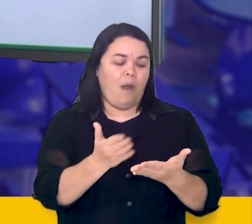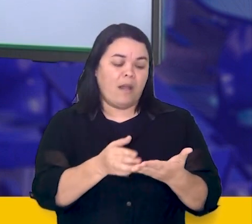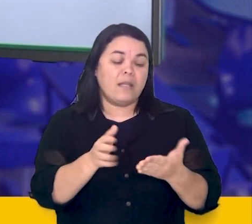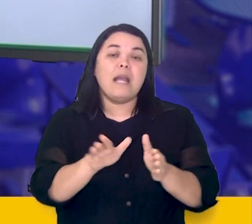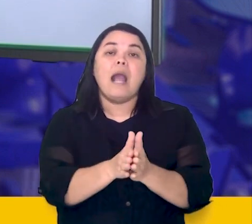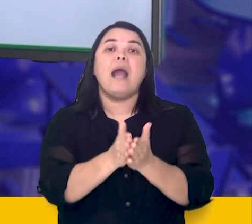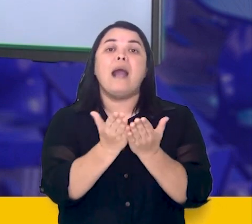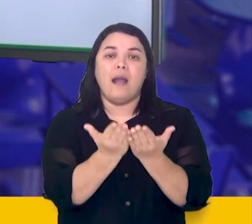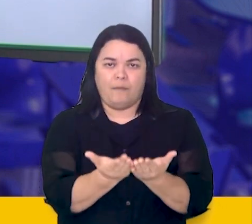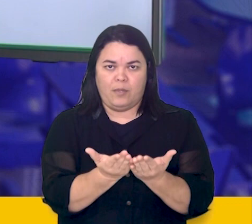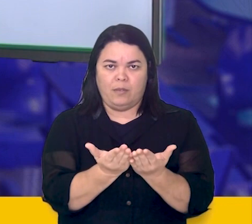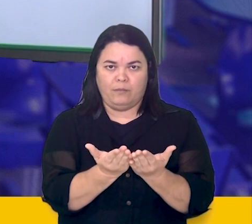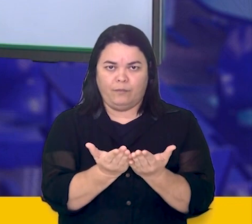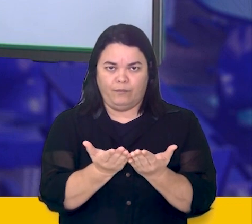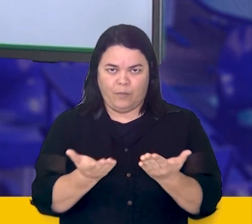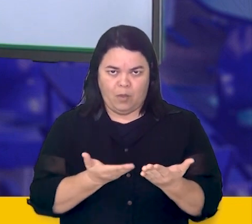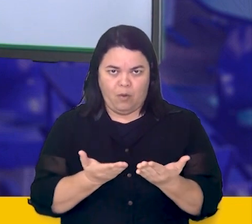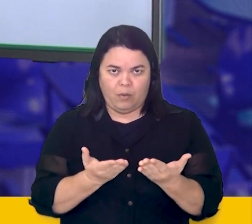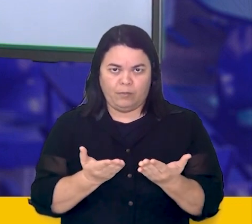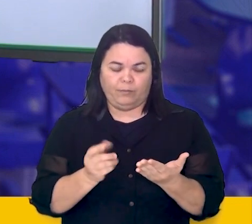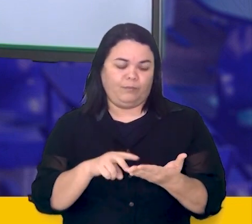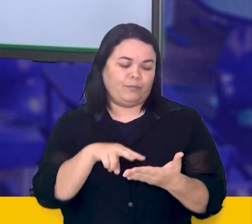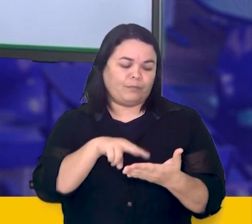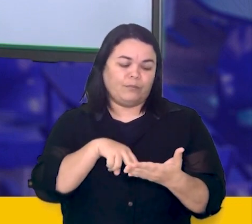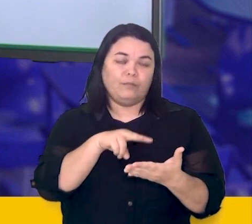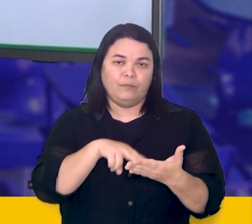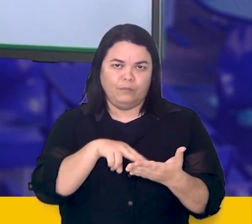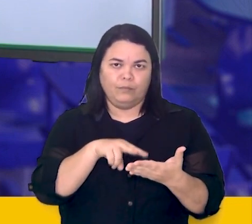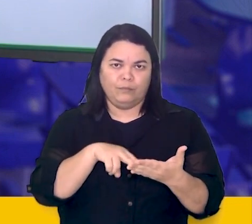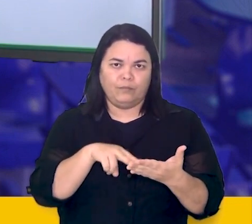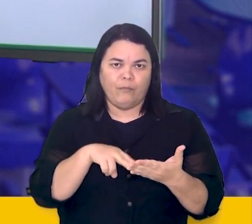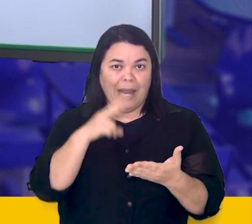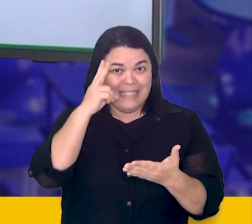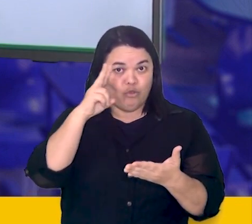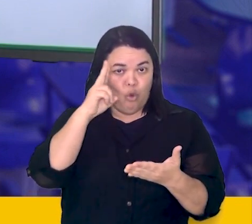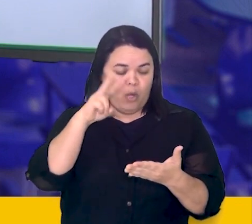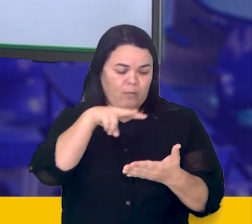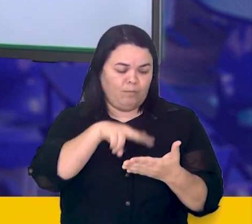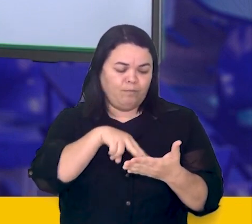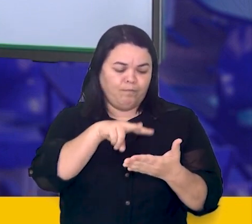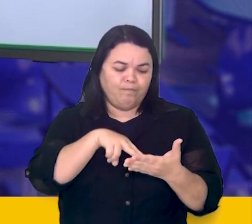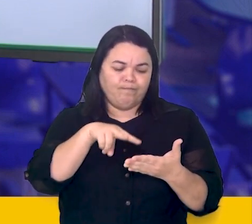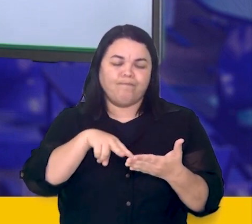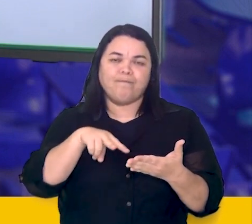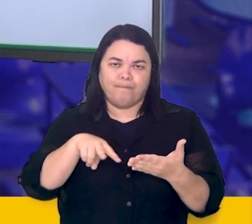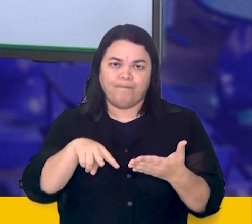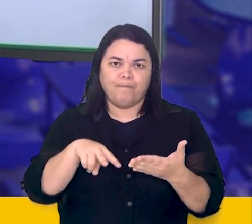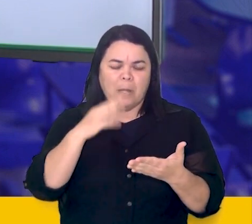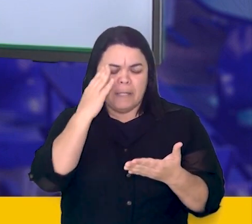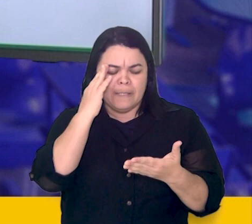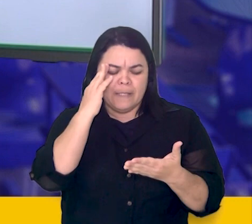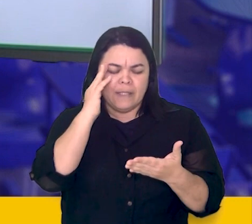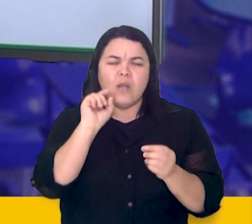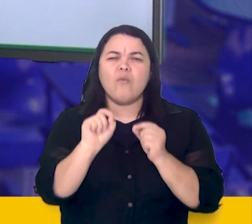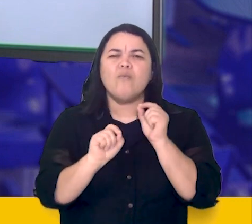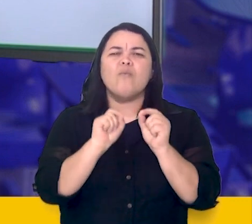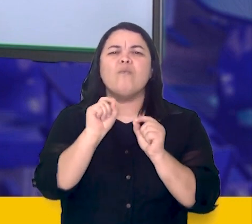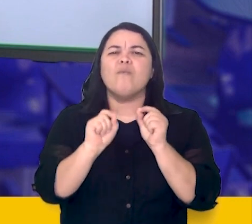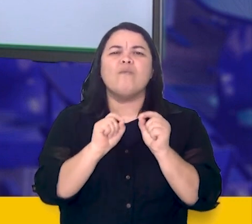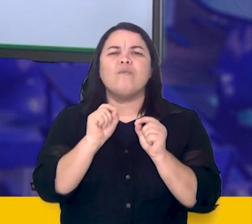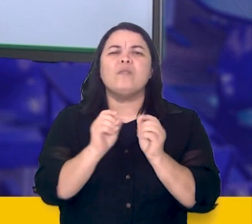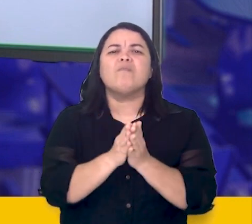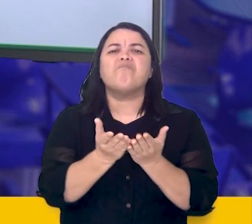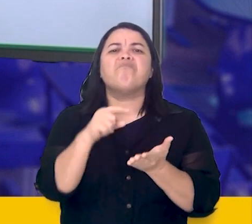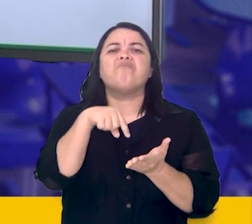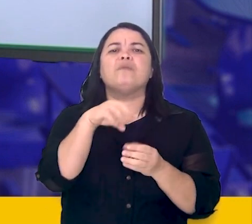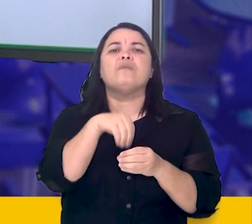por favor, e eu vou aqui com você fazer algumas leituras contigo, tá? Para que a gente possa entender ali do que estava tratando o